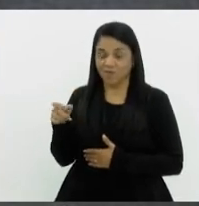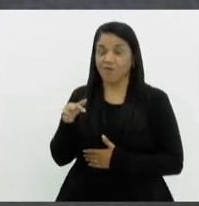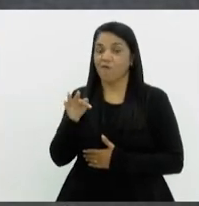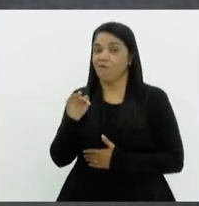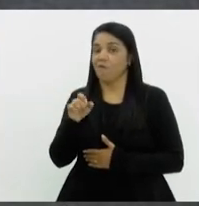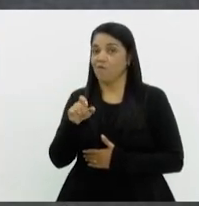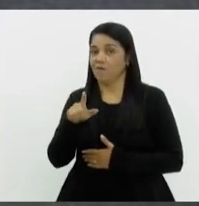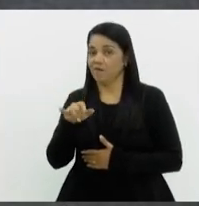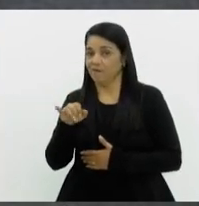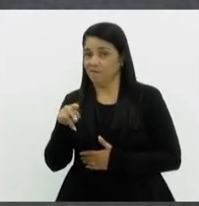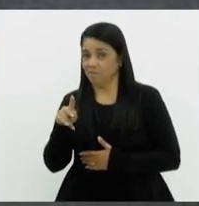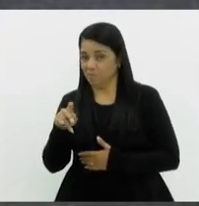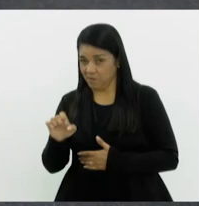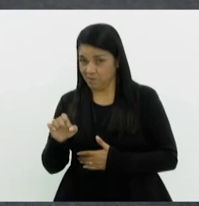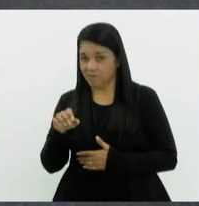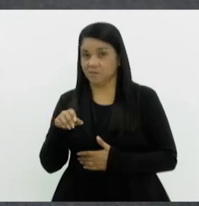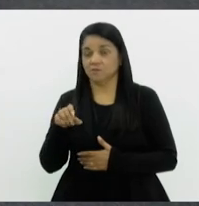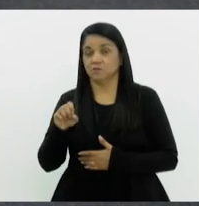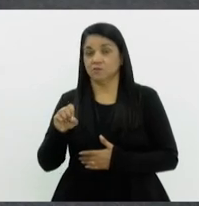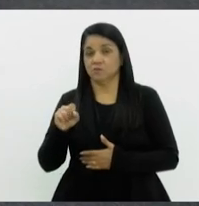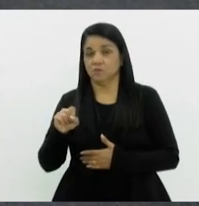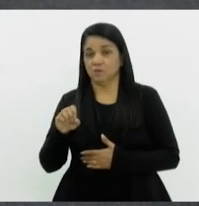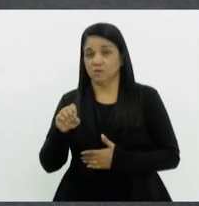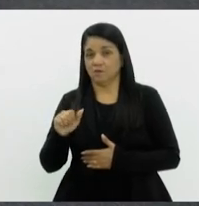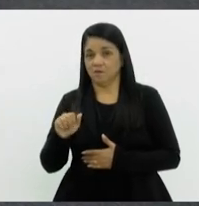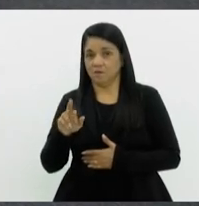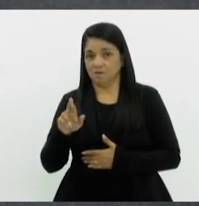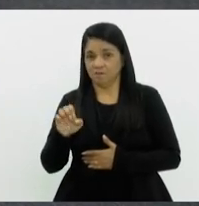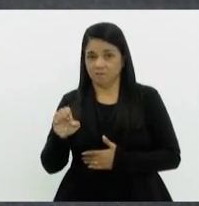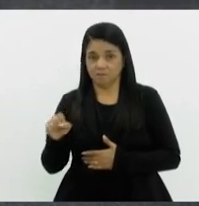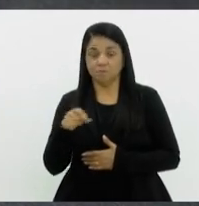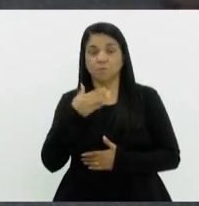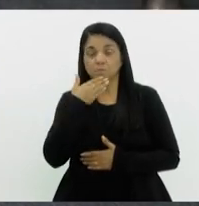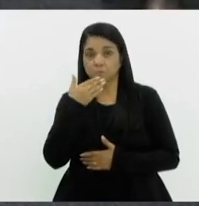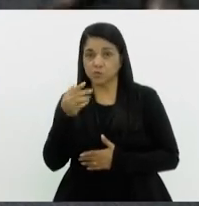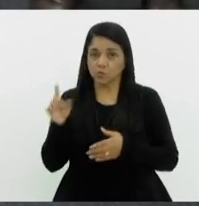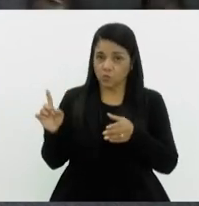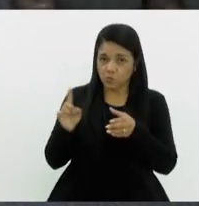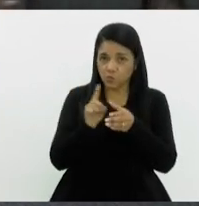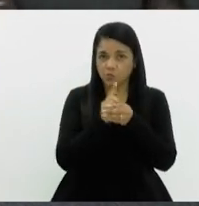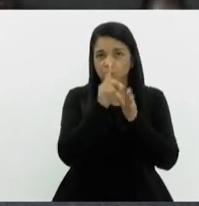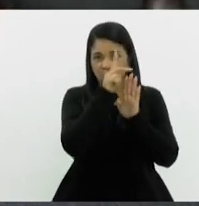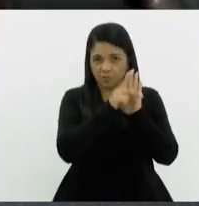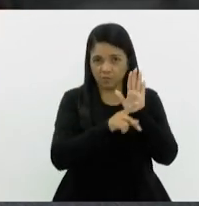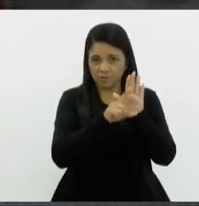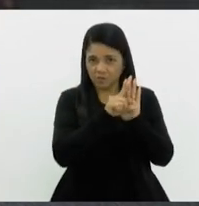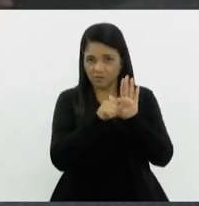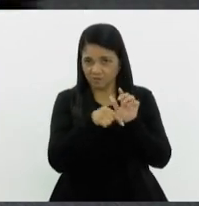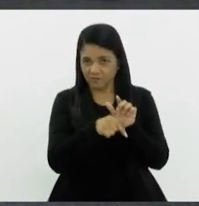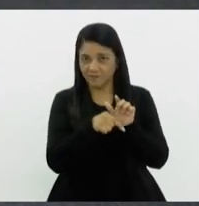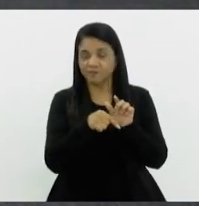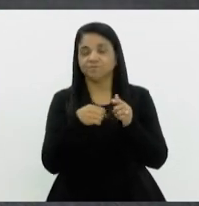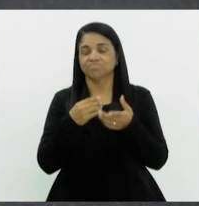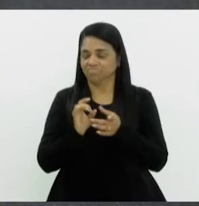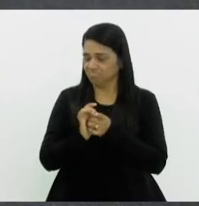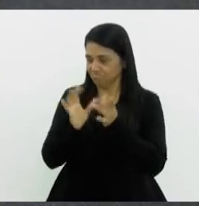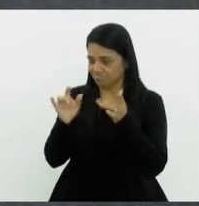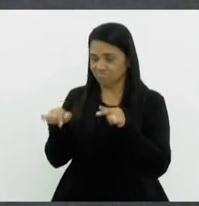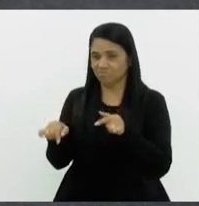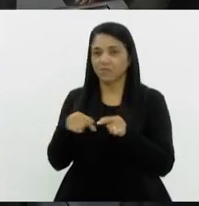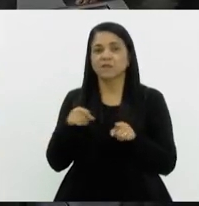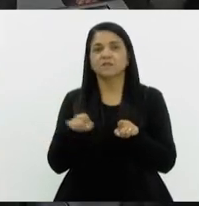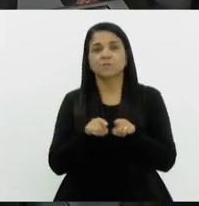Felipe Soares, viu, senhora presidente, também pediu coautoria que nós estamos concedendo. E o